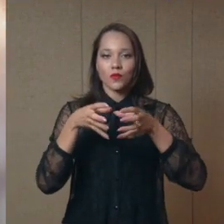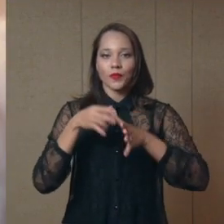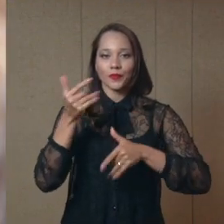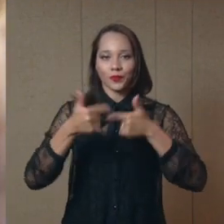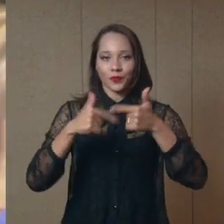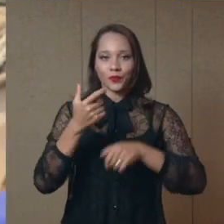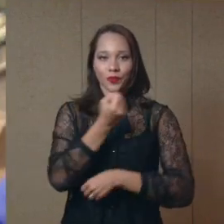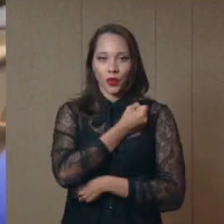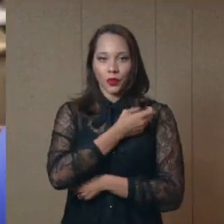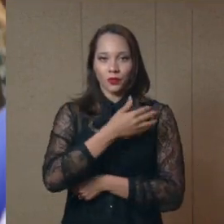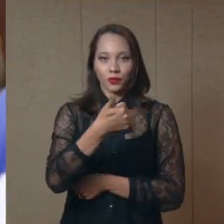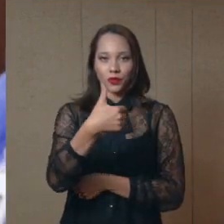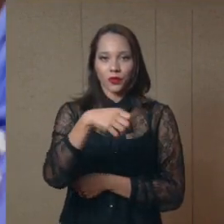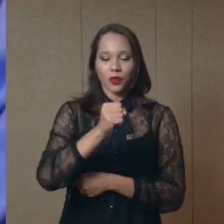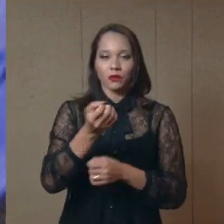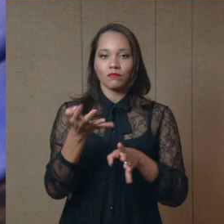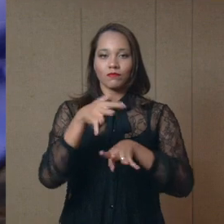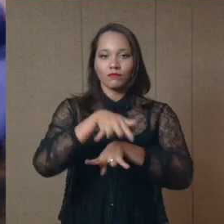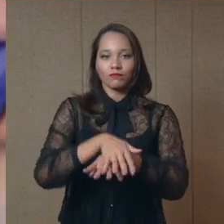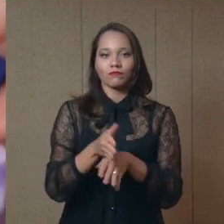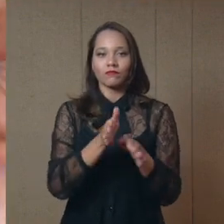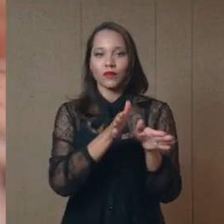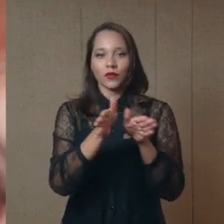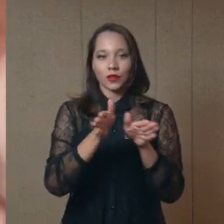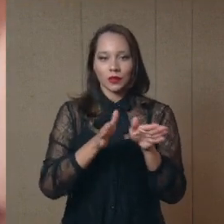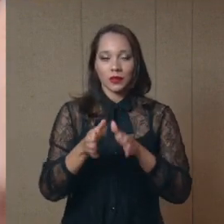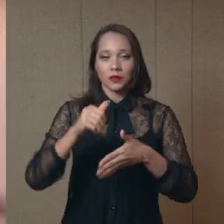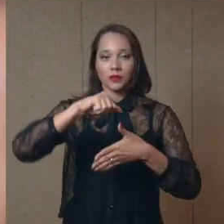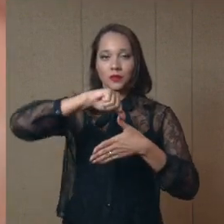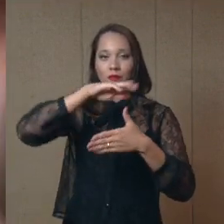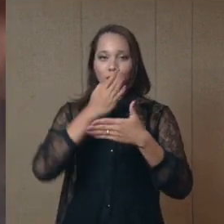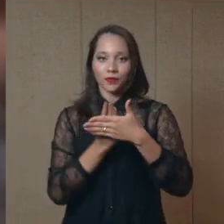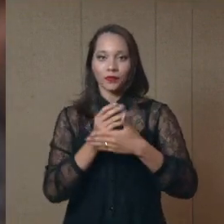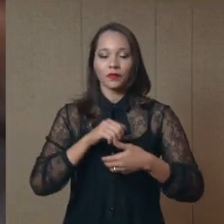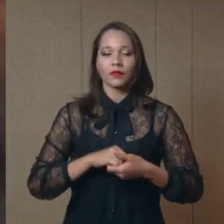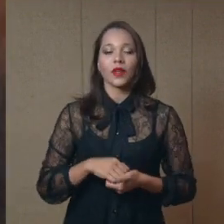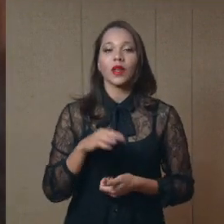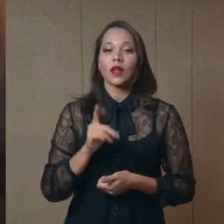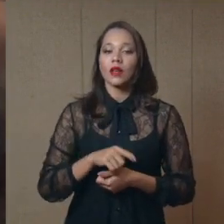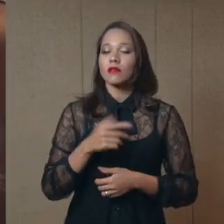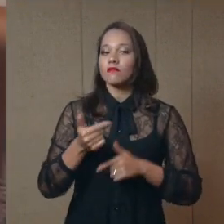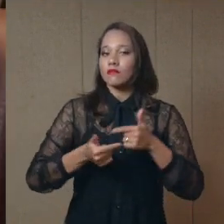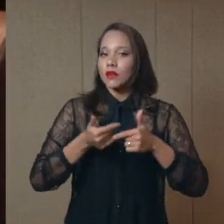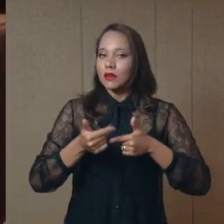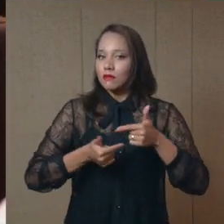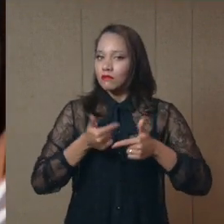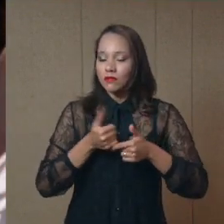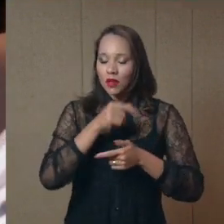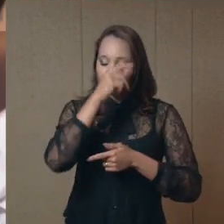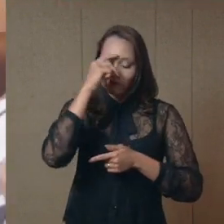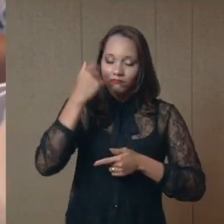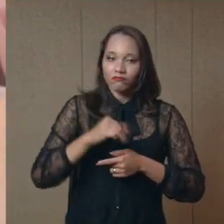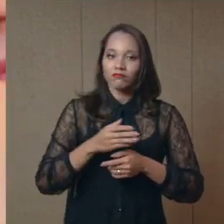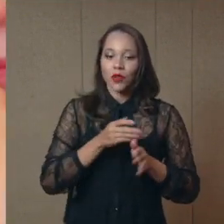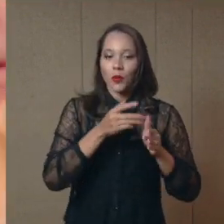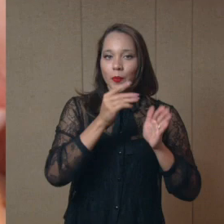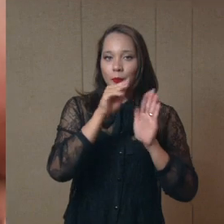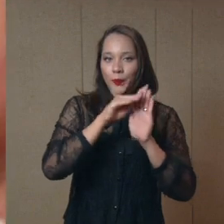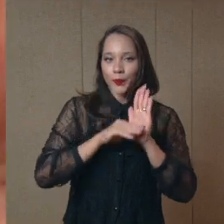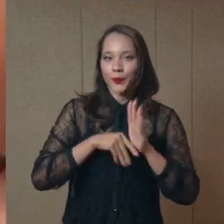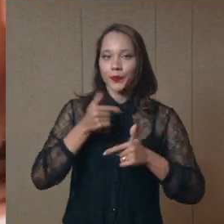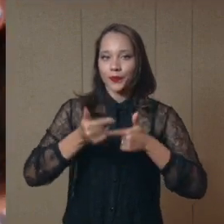número 18 integração fronteiriça no mercosul é uma atividade constante no nosso programa de